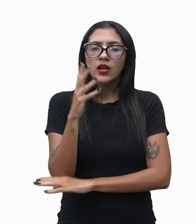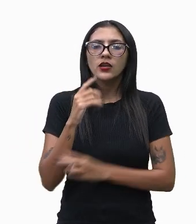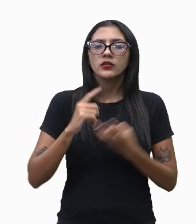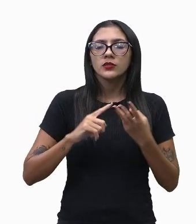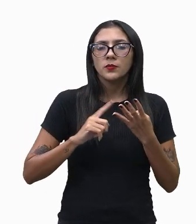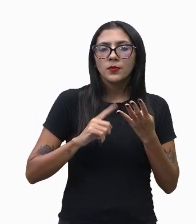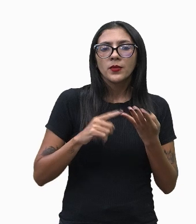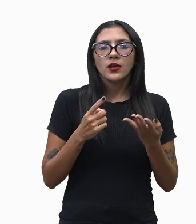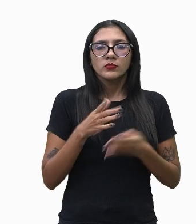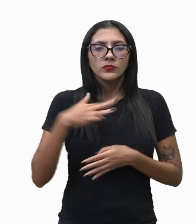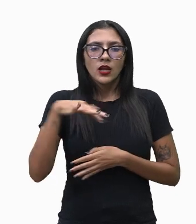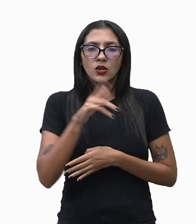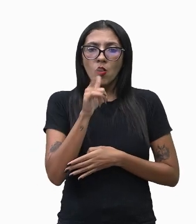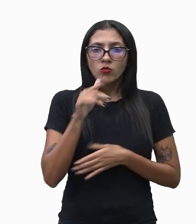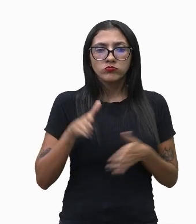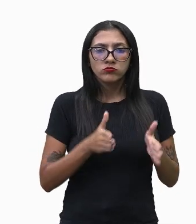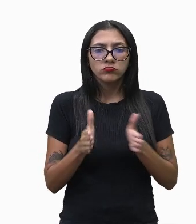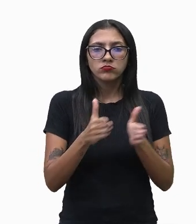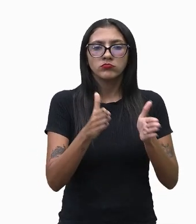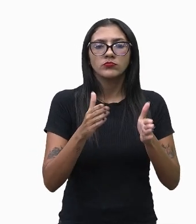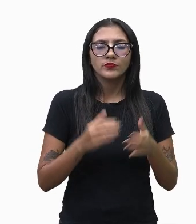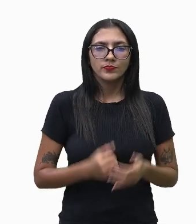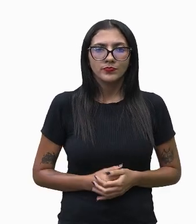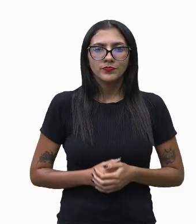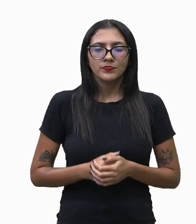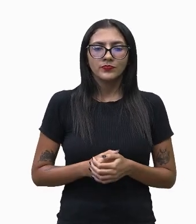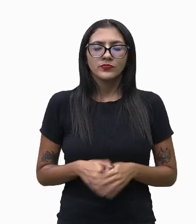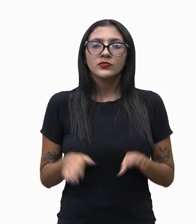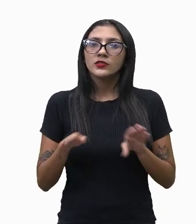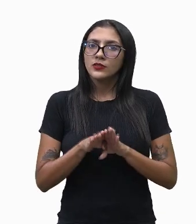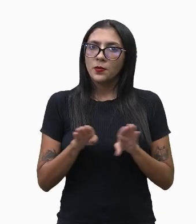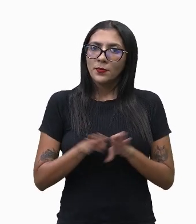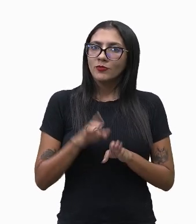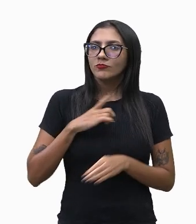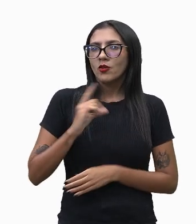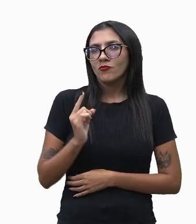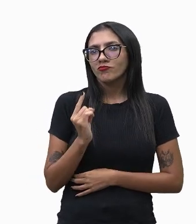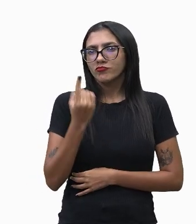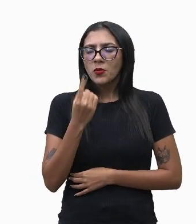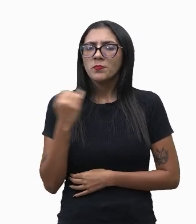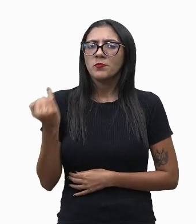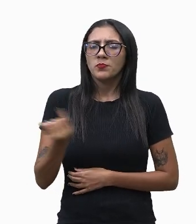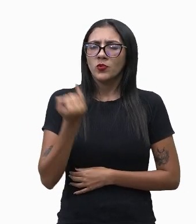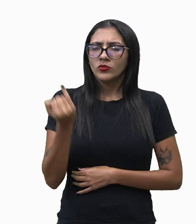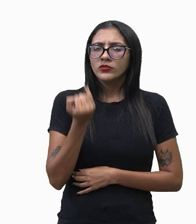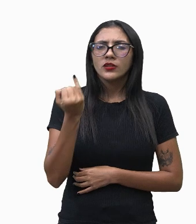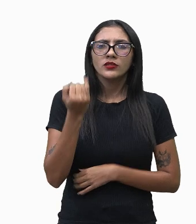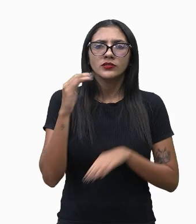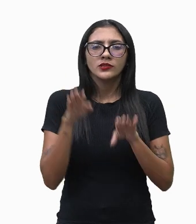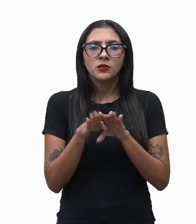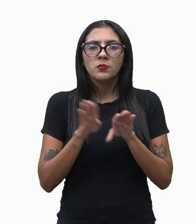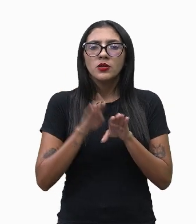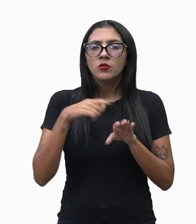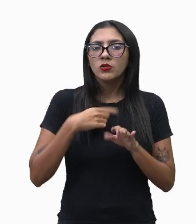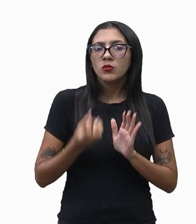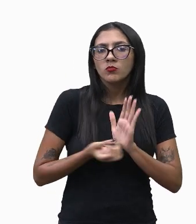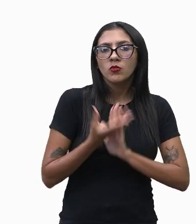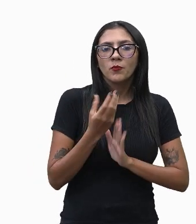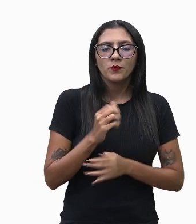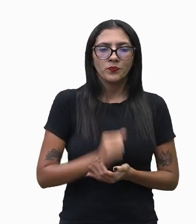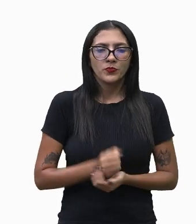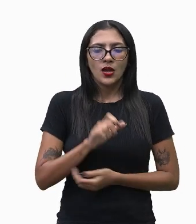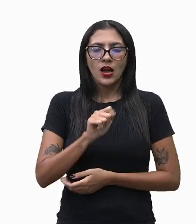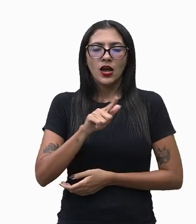Ambiente e Desenvolvimento e um deles, né, um dos mais importantes aí, resultante da Rio 92, foi a Agenda